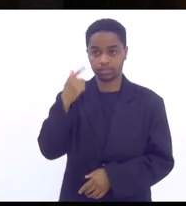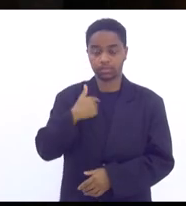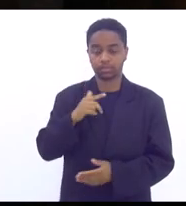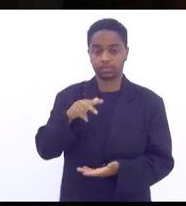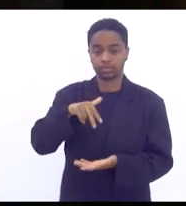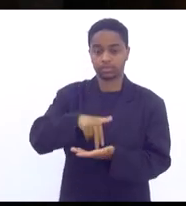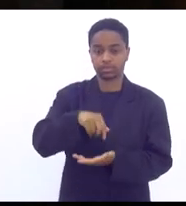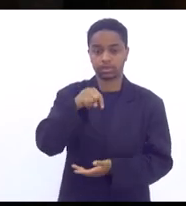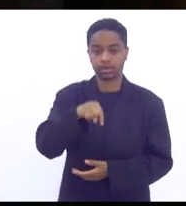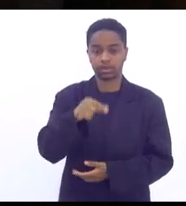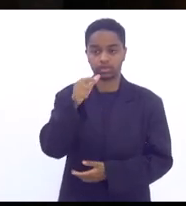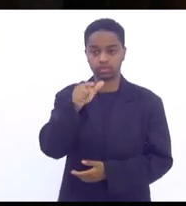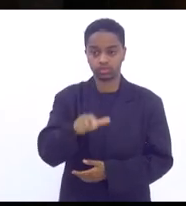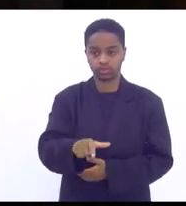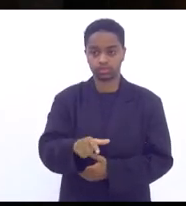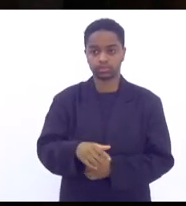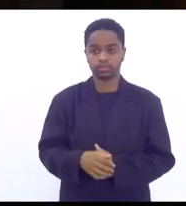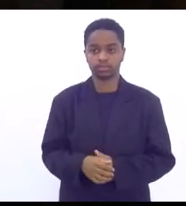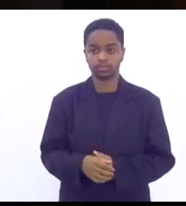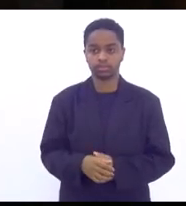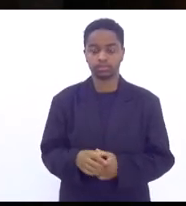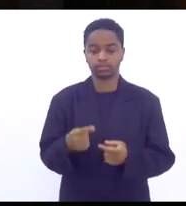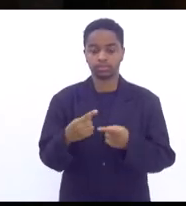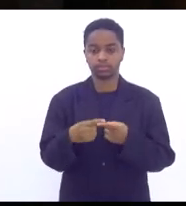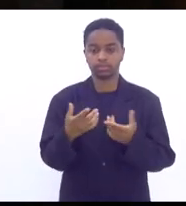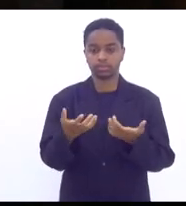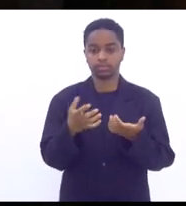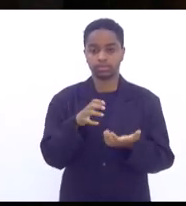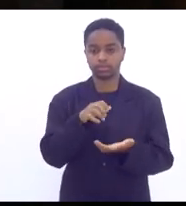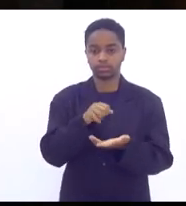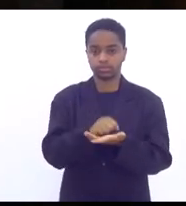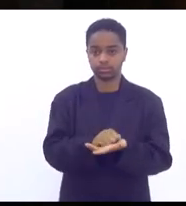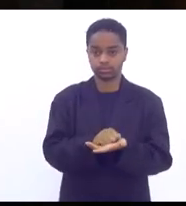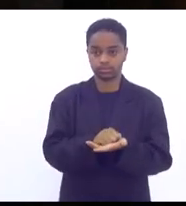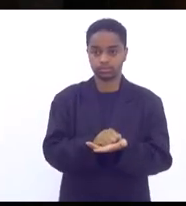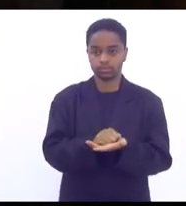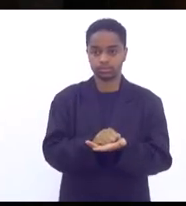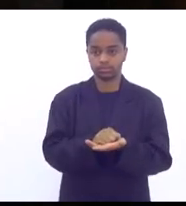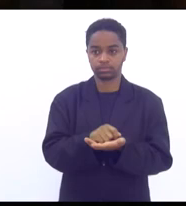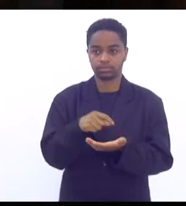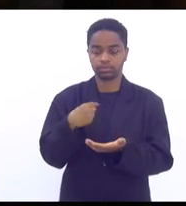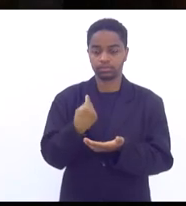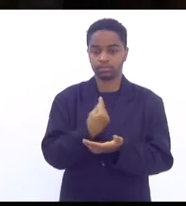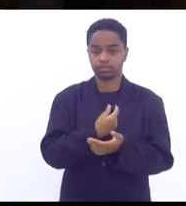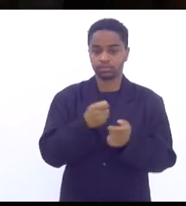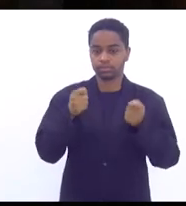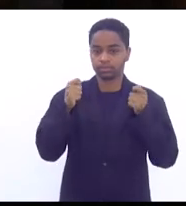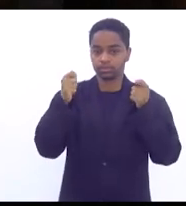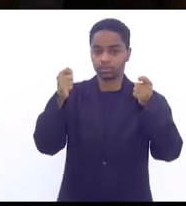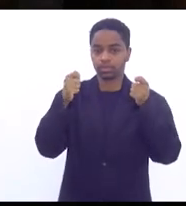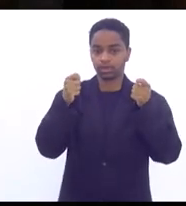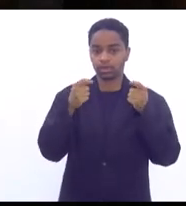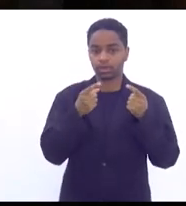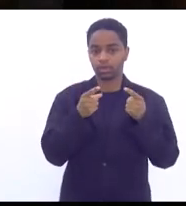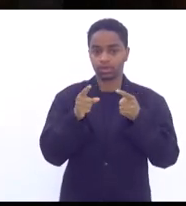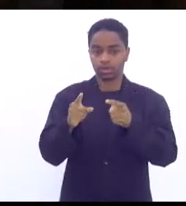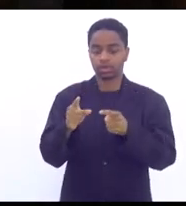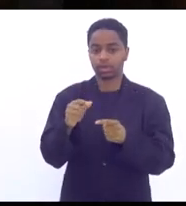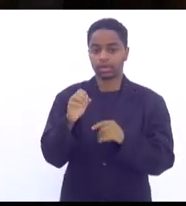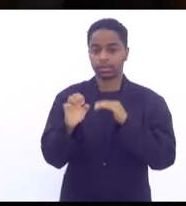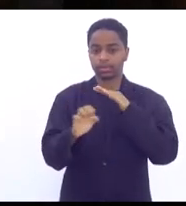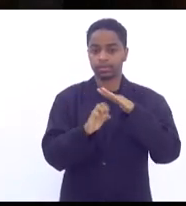uma vez para deixar registrado o nosso protesto contra águas do